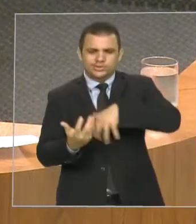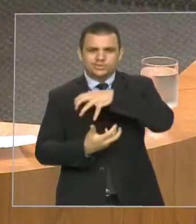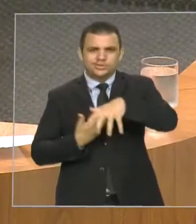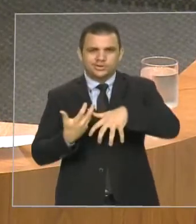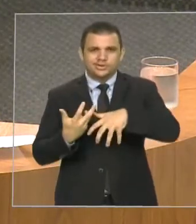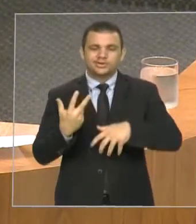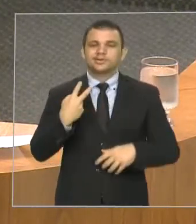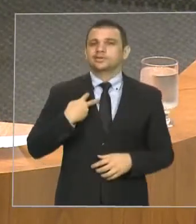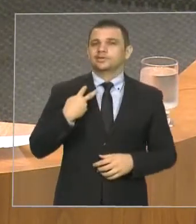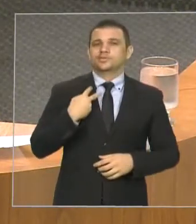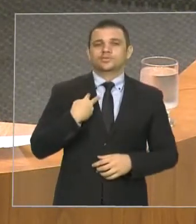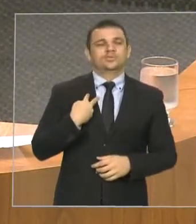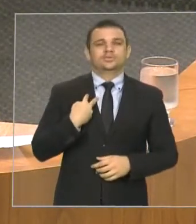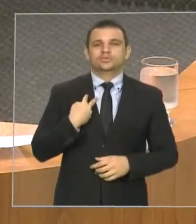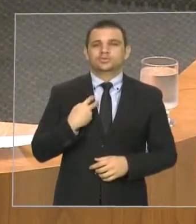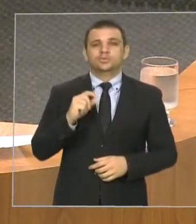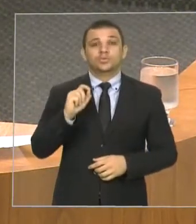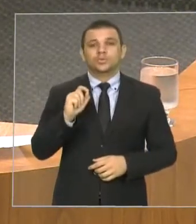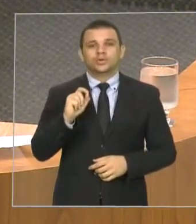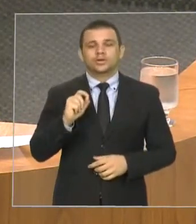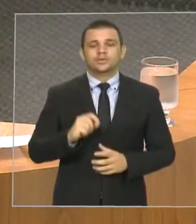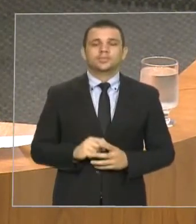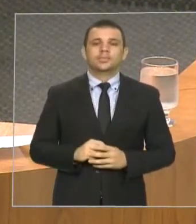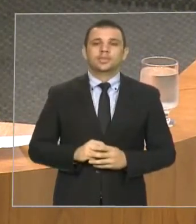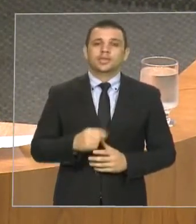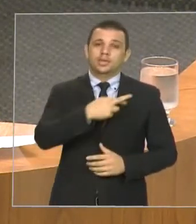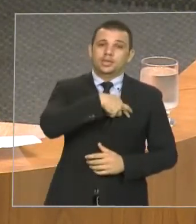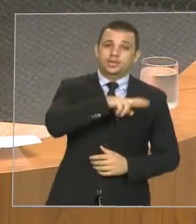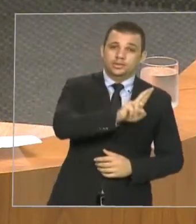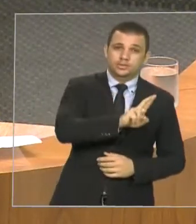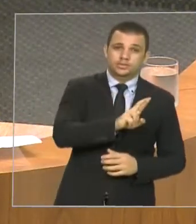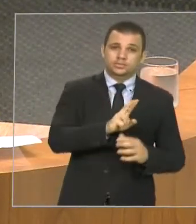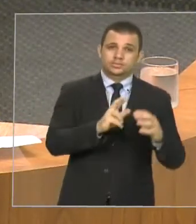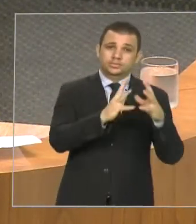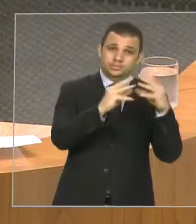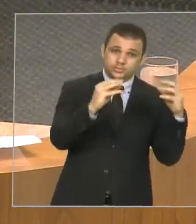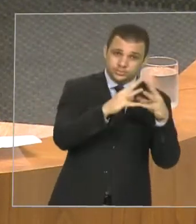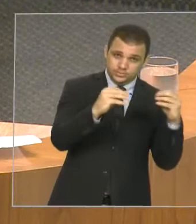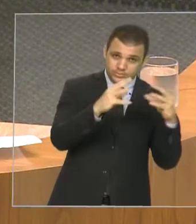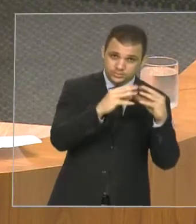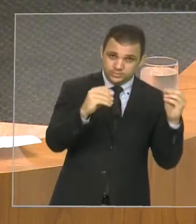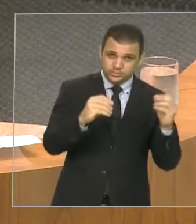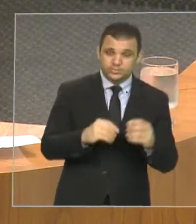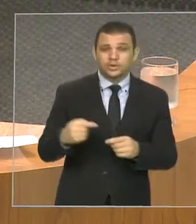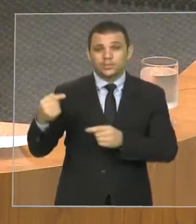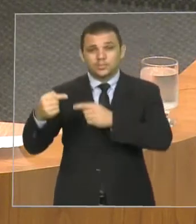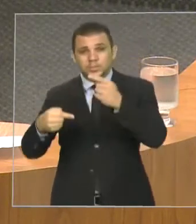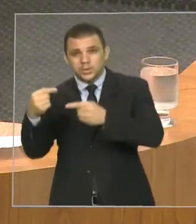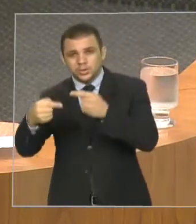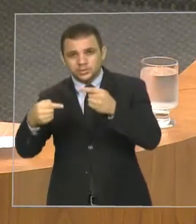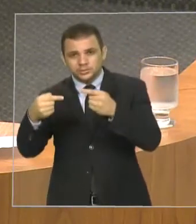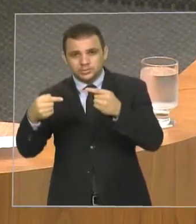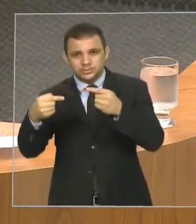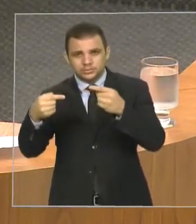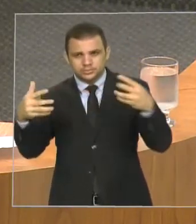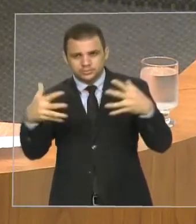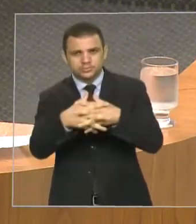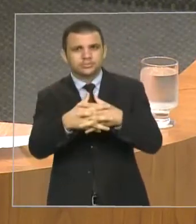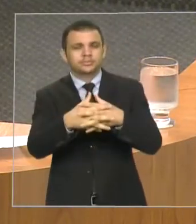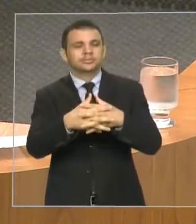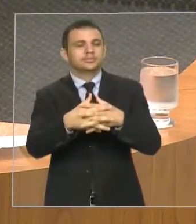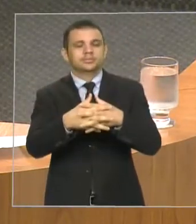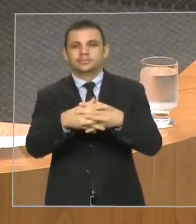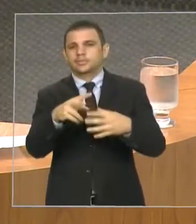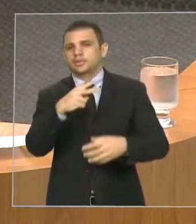o espiritual, a religião, com a política. Muito embora, ao longo da